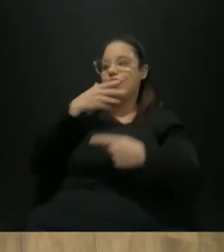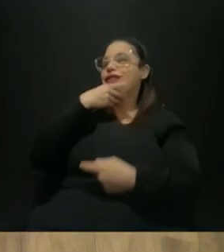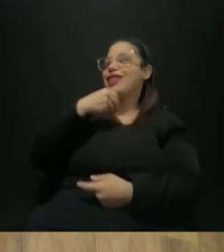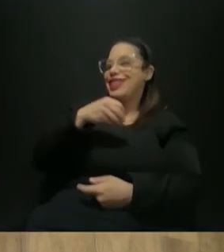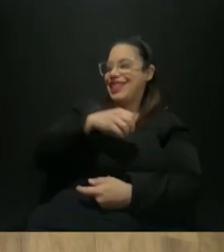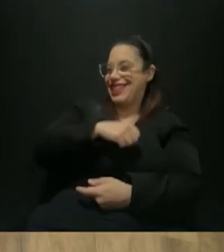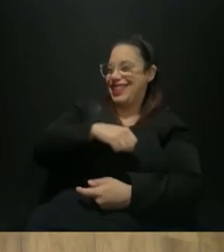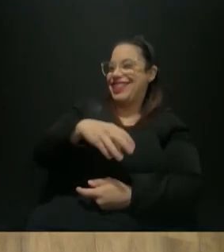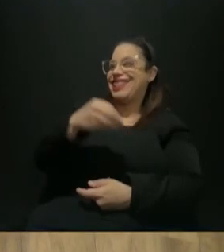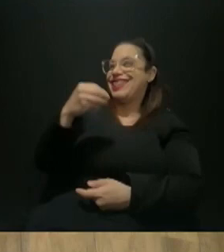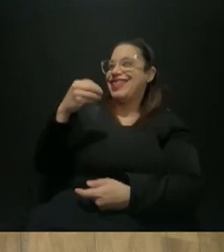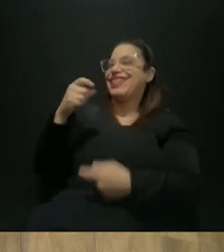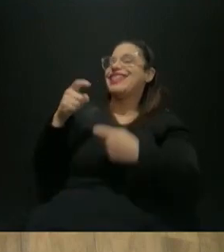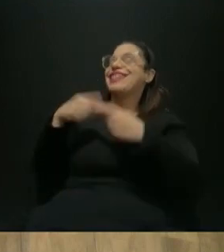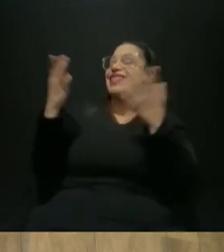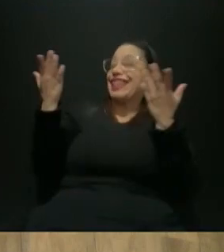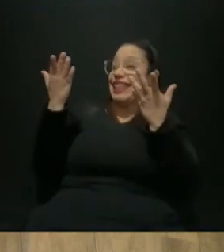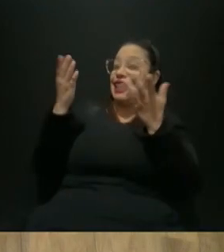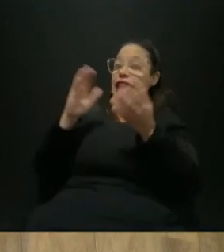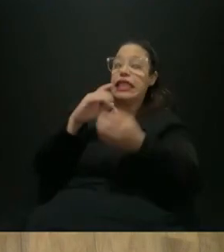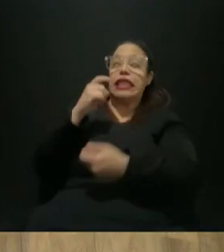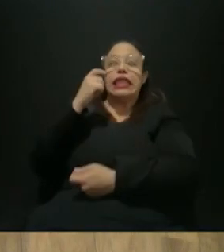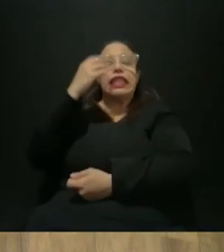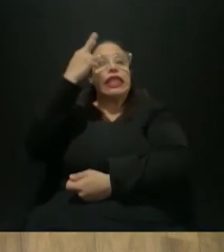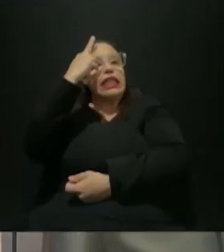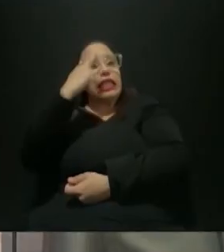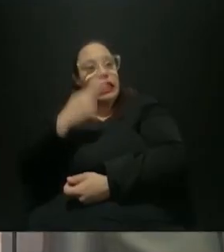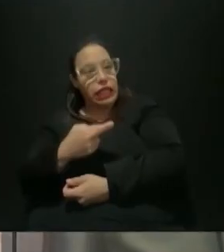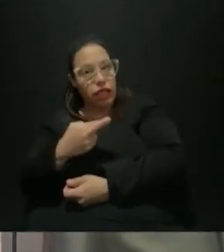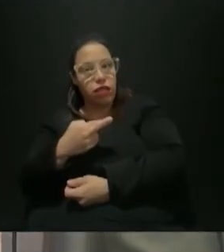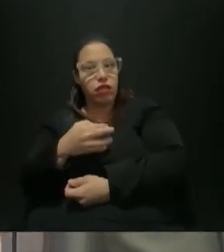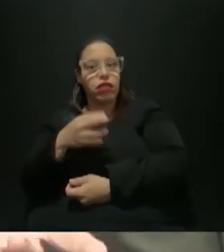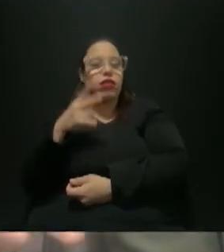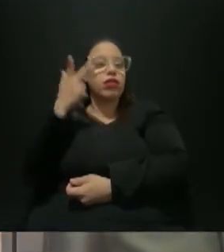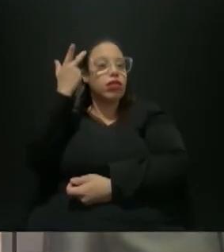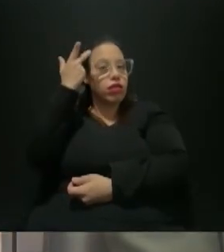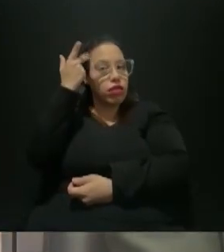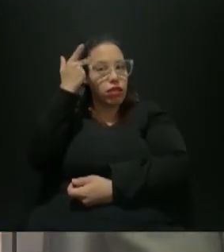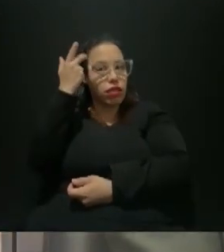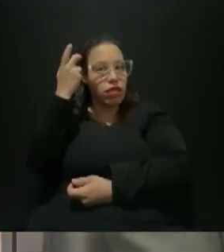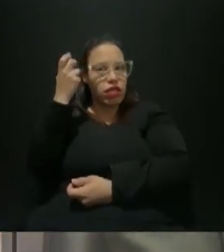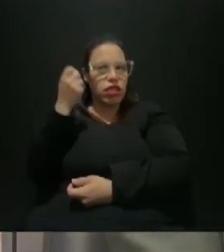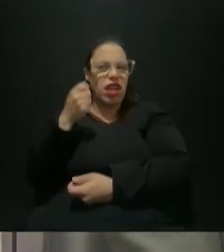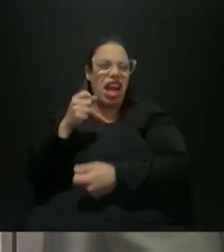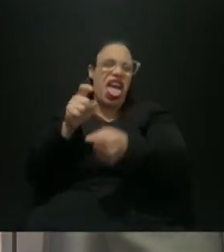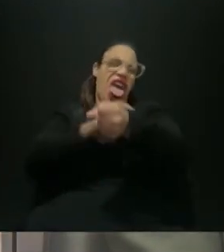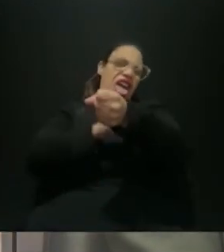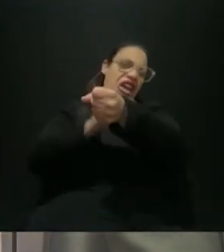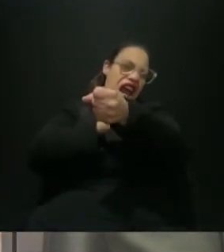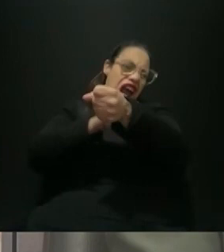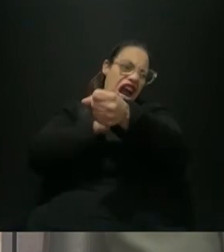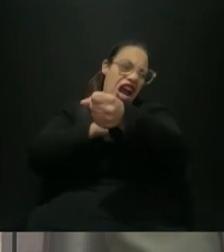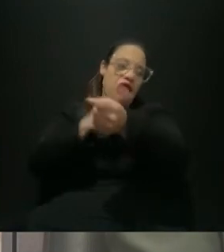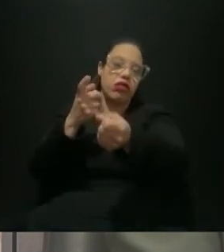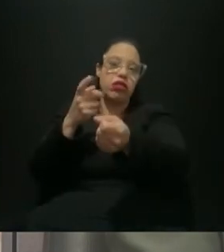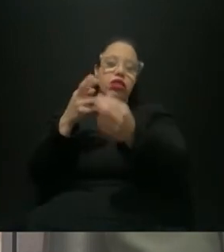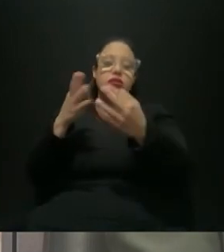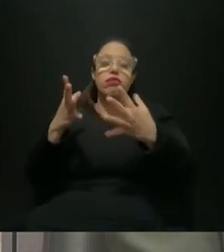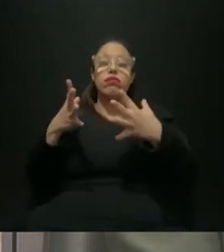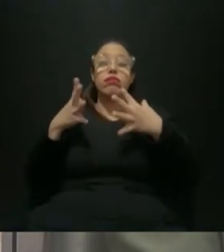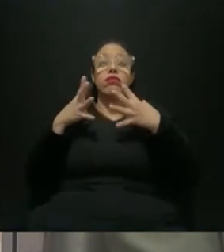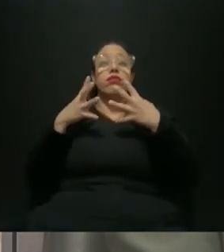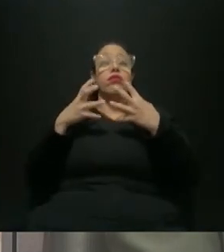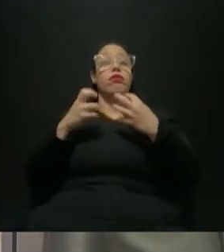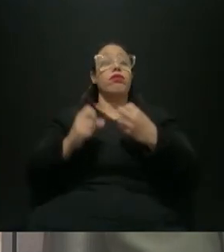saber. Então é importante que a gente reconheça que é normal, a gente tem hora que a gente fica com raiva, mas a gente tem que respirar e falar assim, de que forma eu